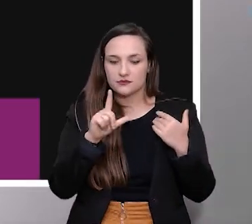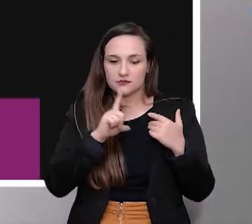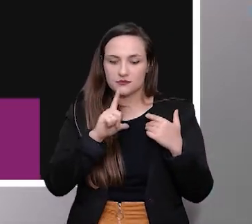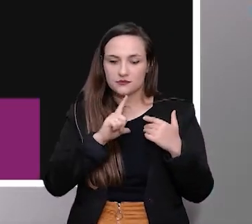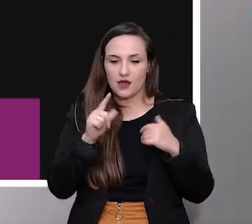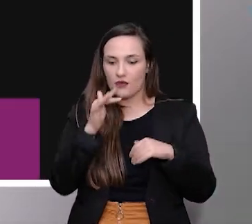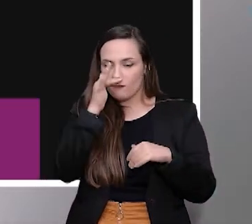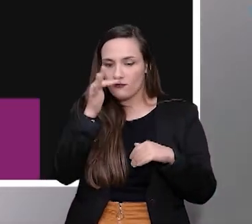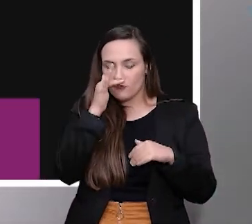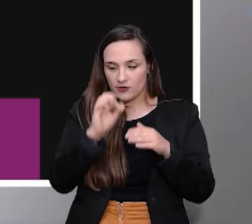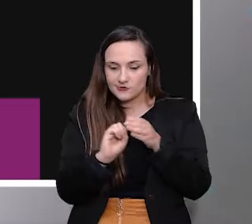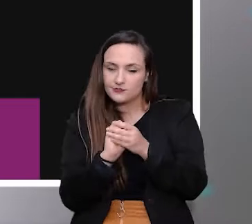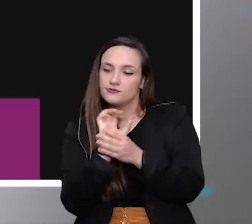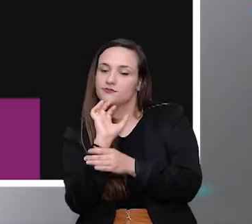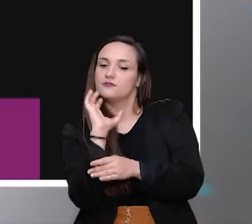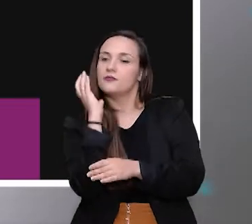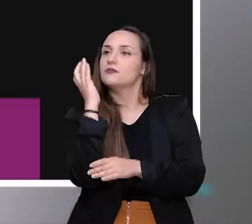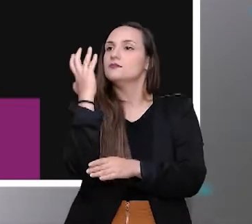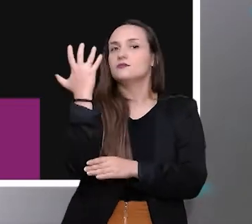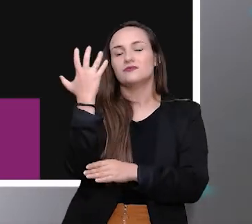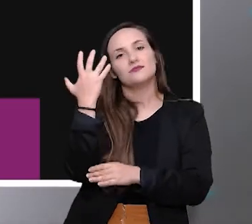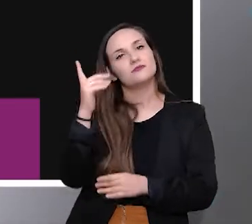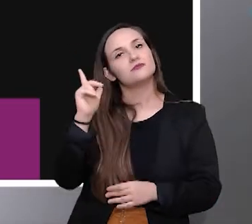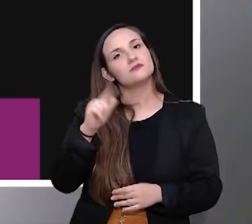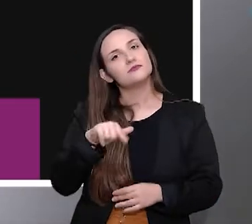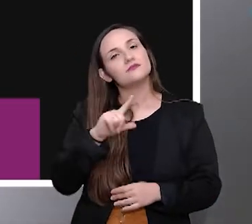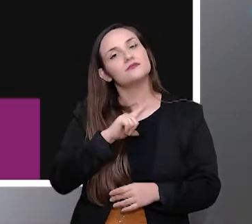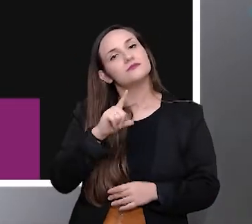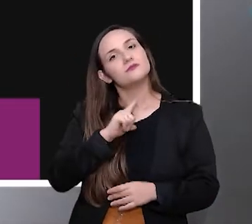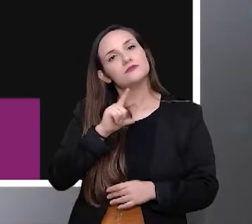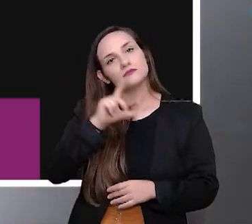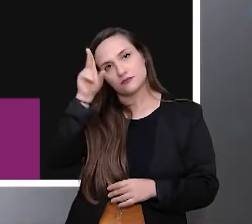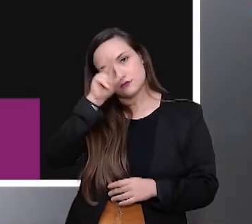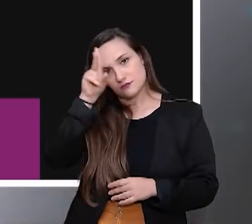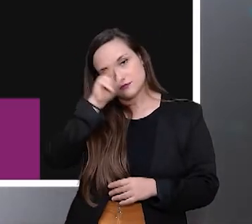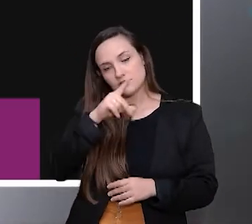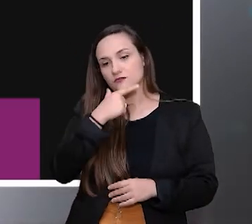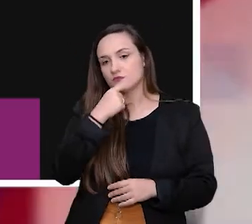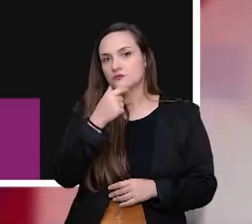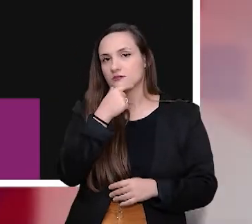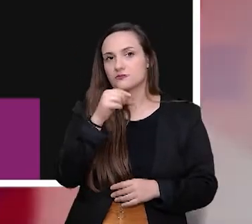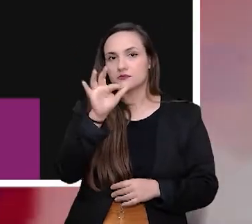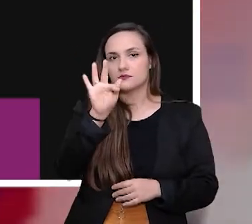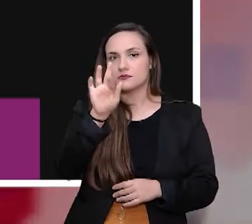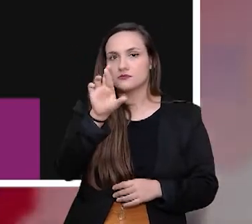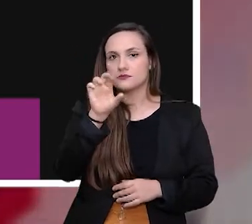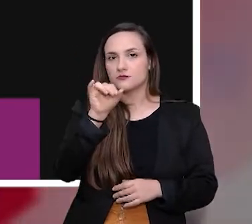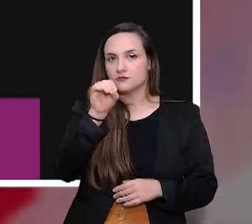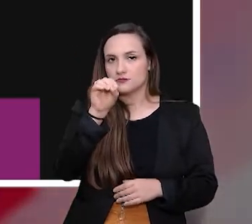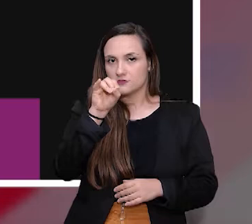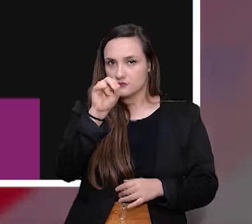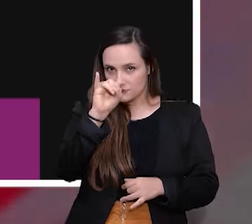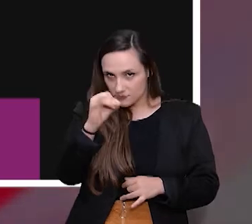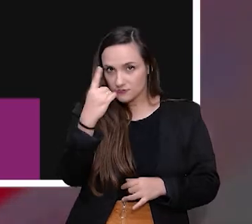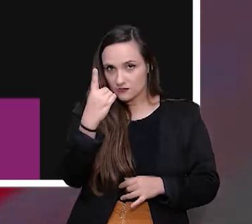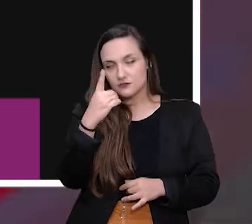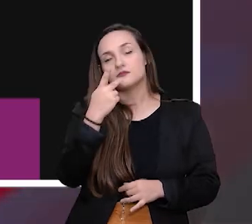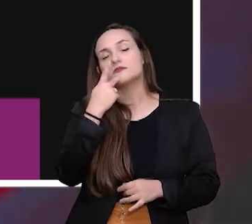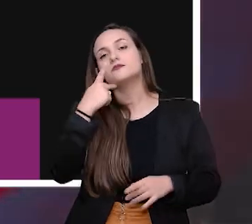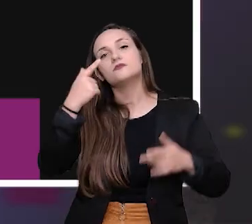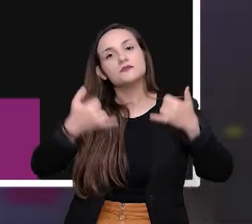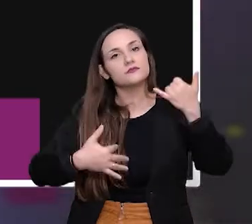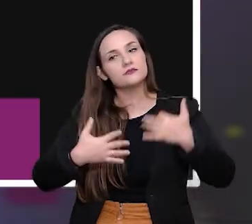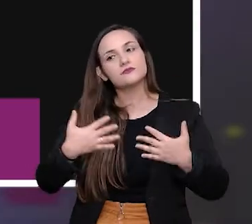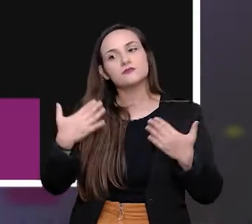como narciso. Esse mito dá origem a um termo que Freud vai usar, né, lá quando ele começa a descrever o psiquismo